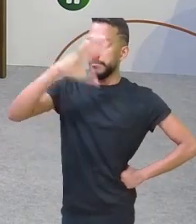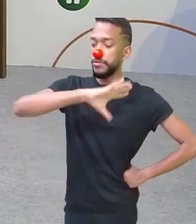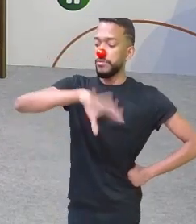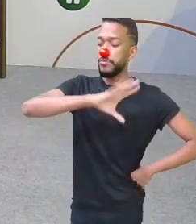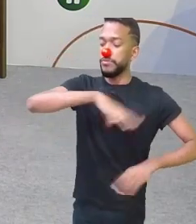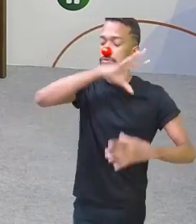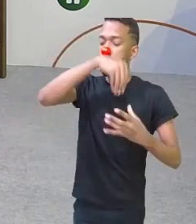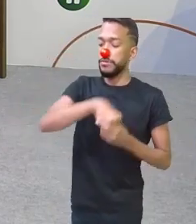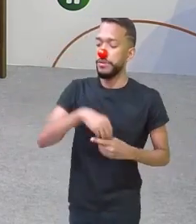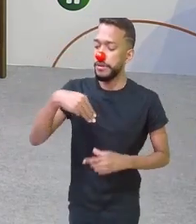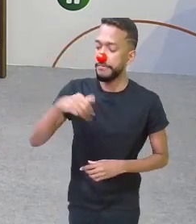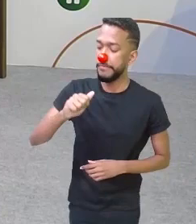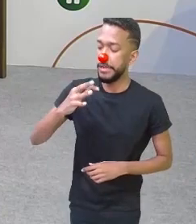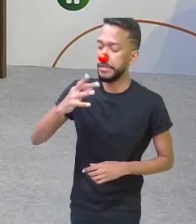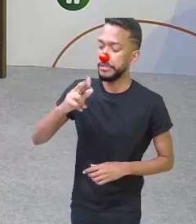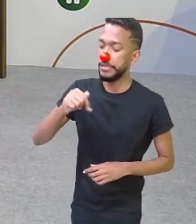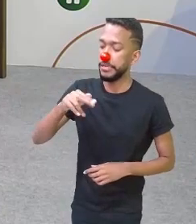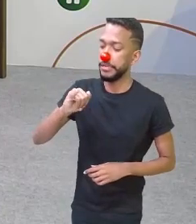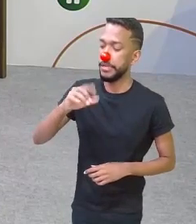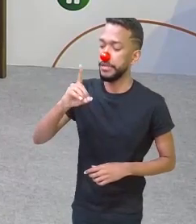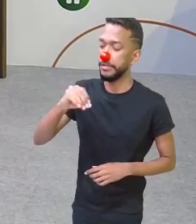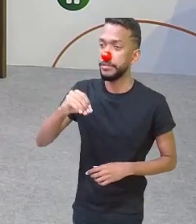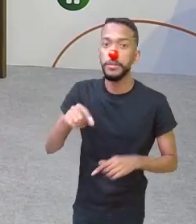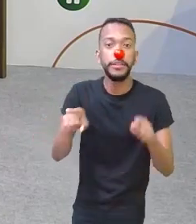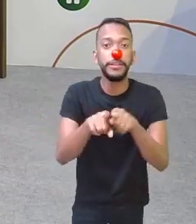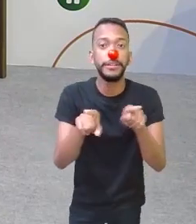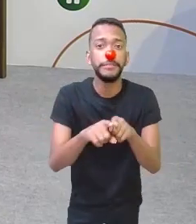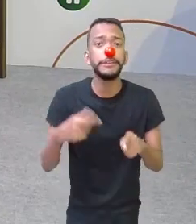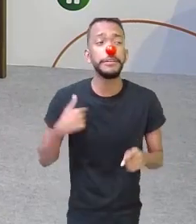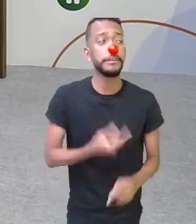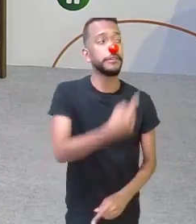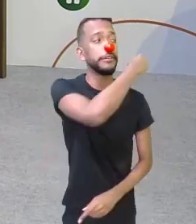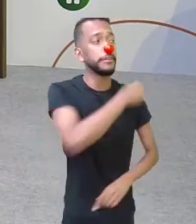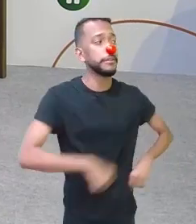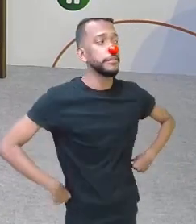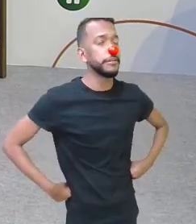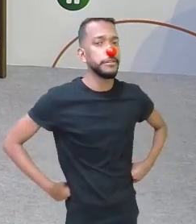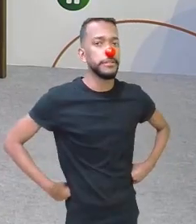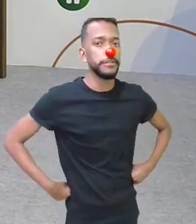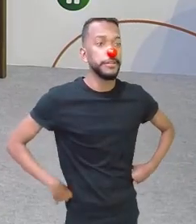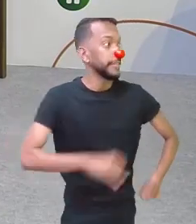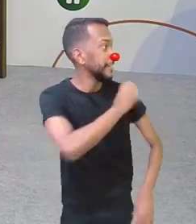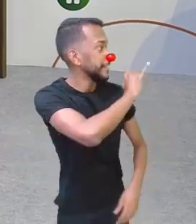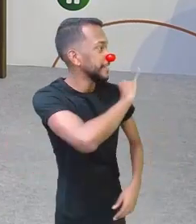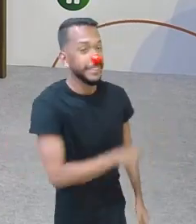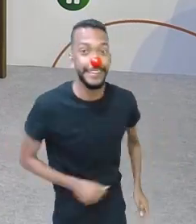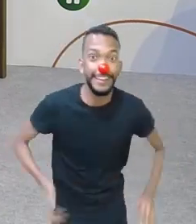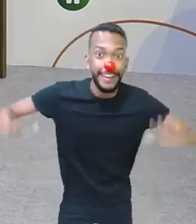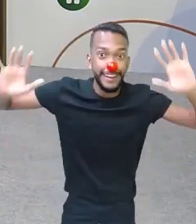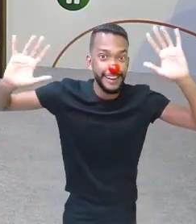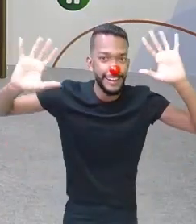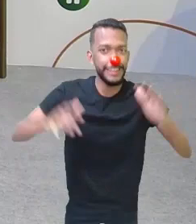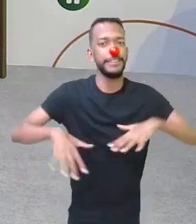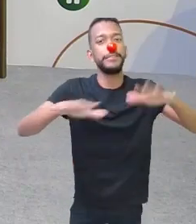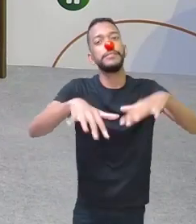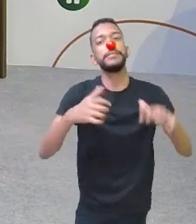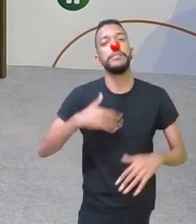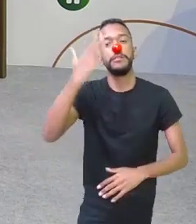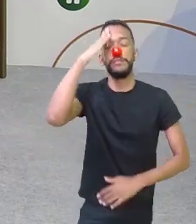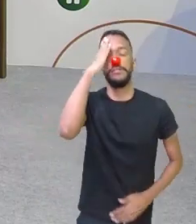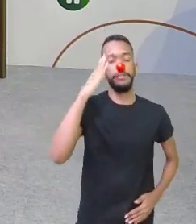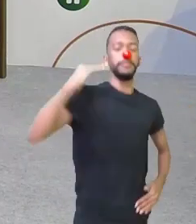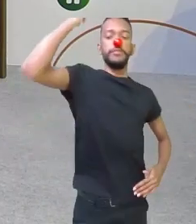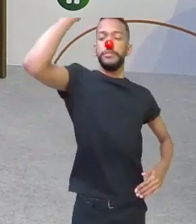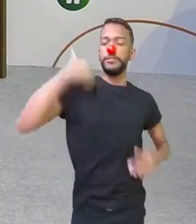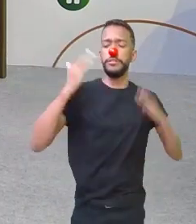que o nome é Matraqueado e tá bem aqui atrás de mim. E aí, Juca? E aí, meu povo? Eu sei demais,